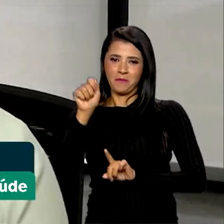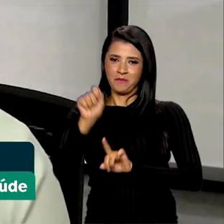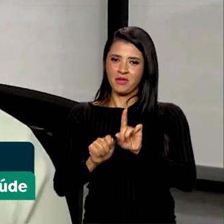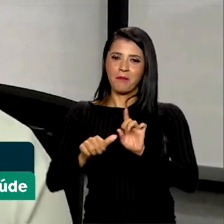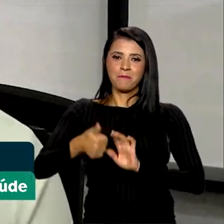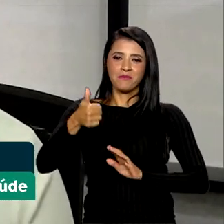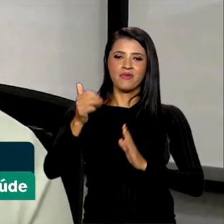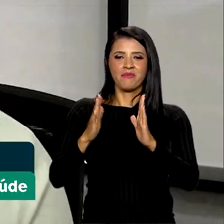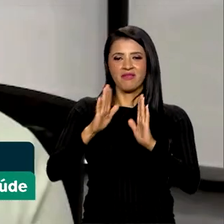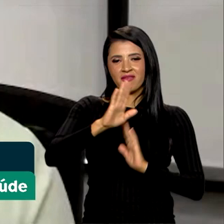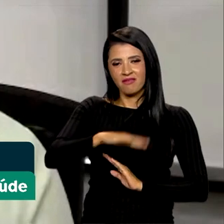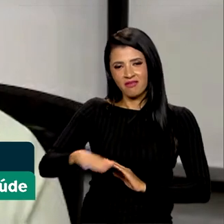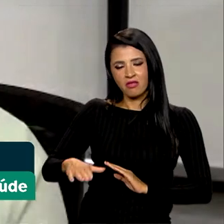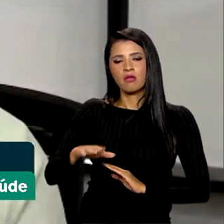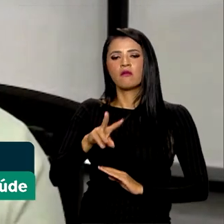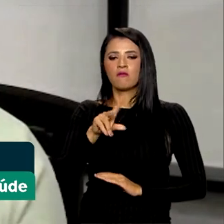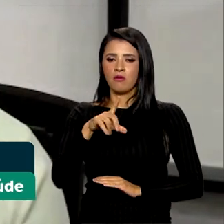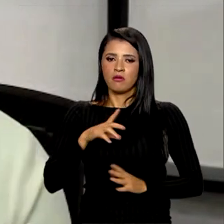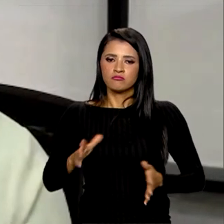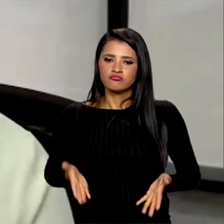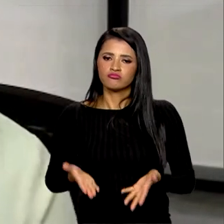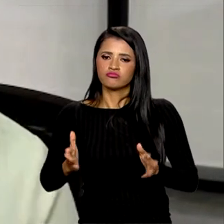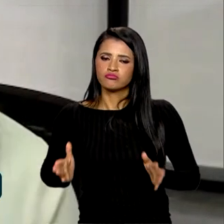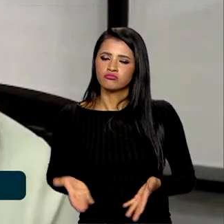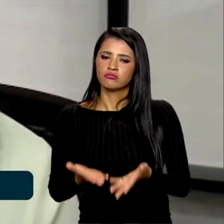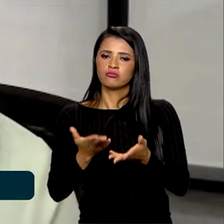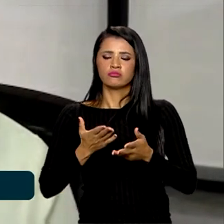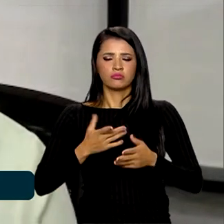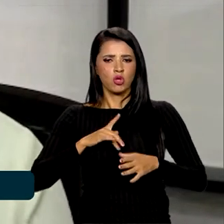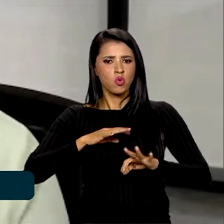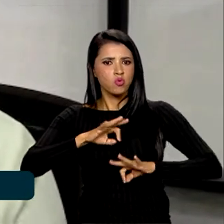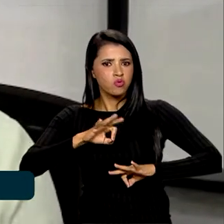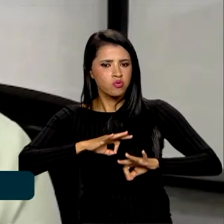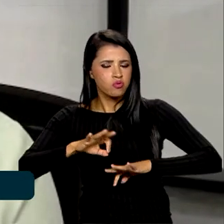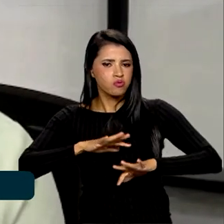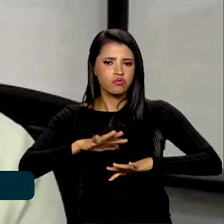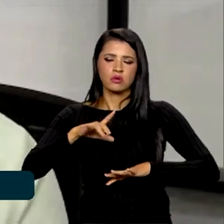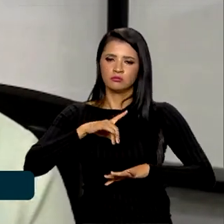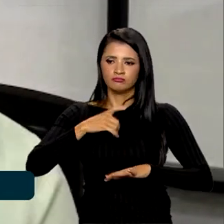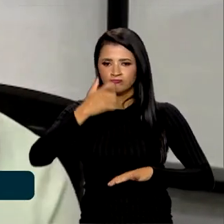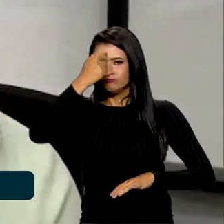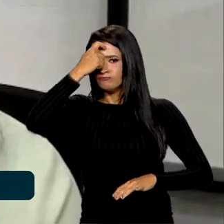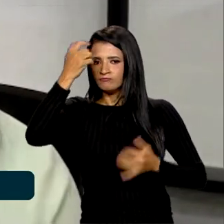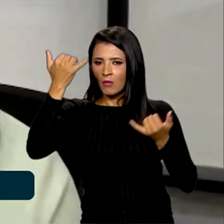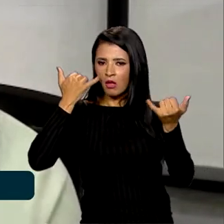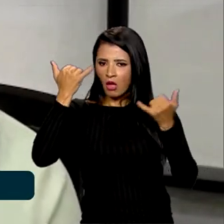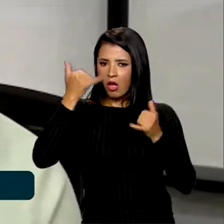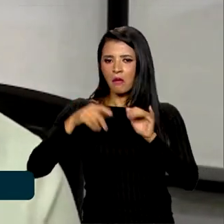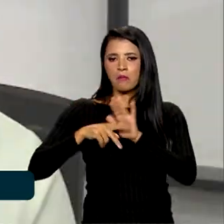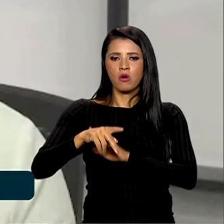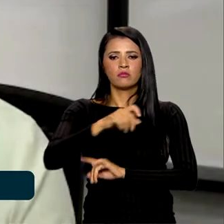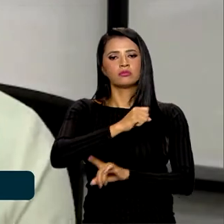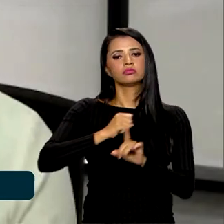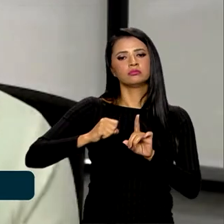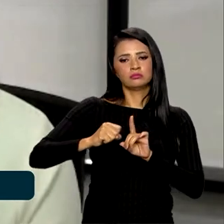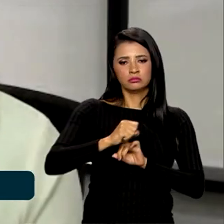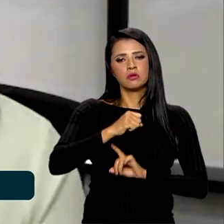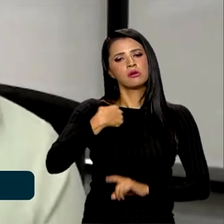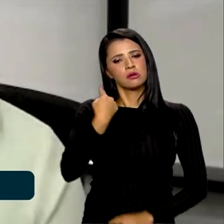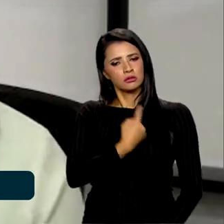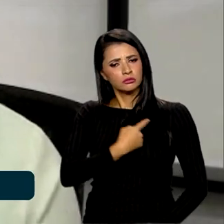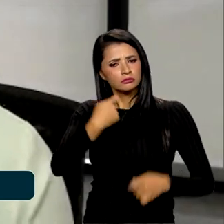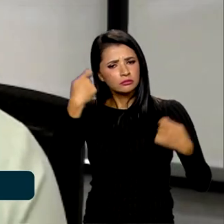vai propiciar uma grande mobilização é uma conscientização da sociedade a gente